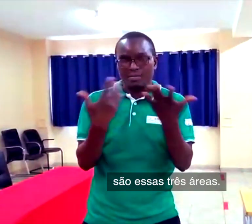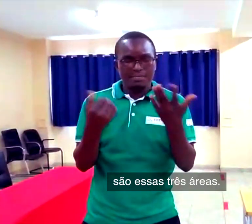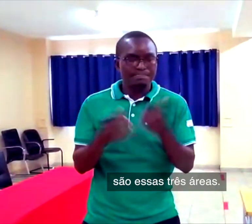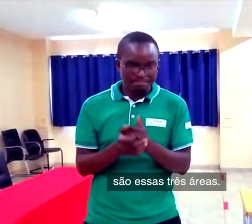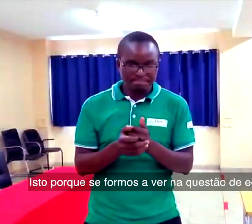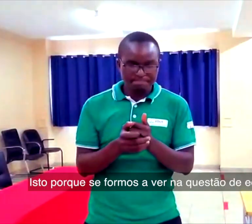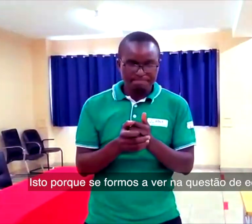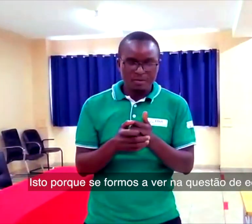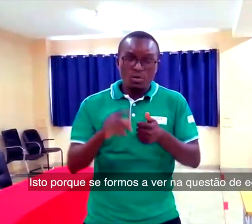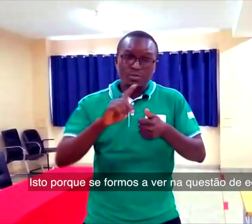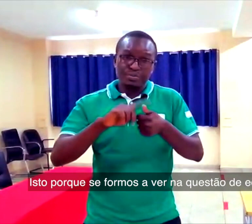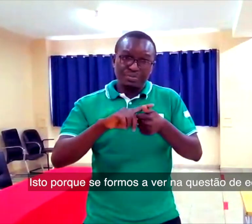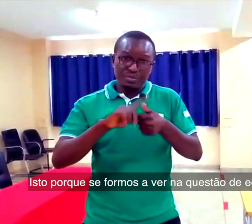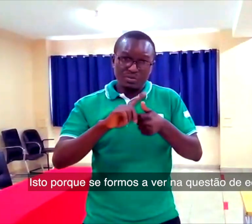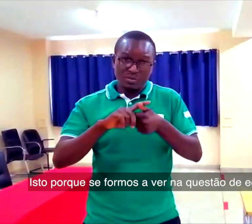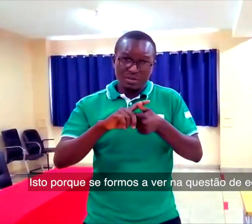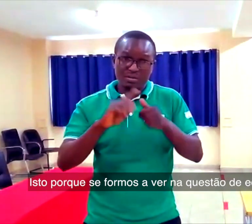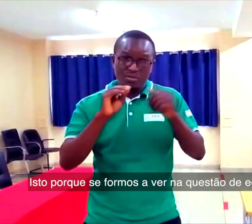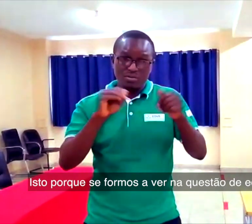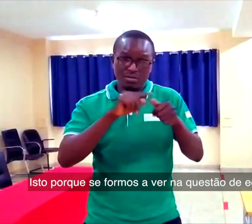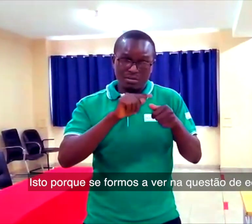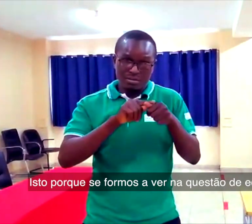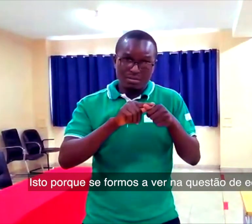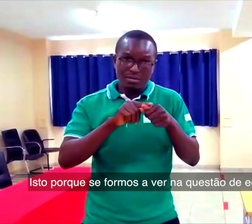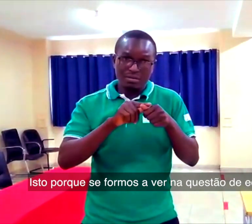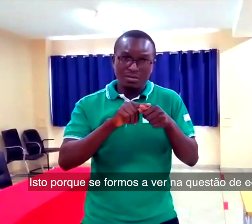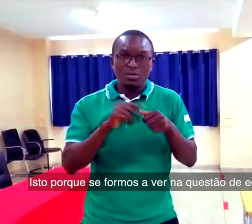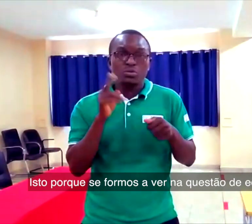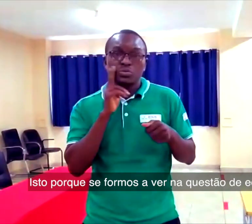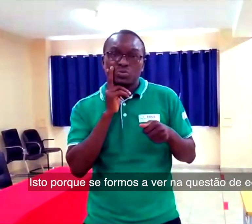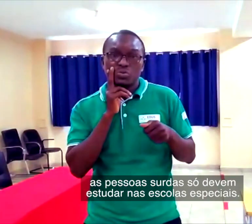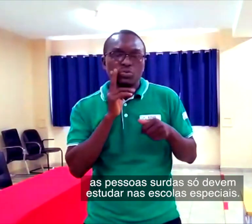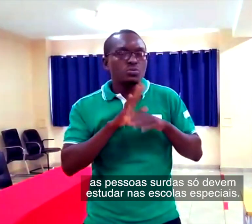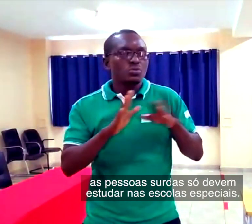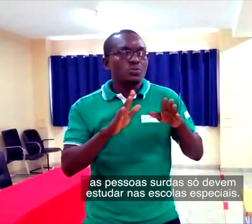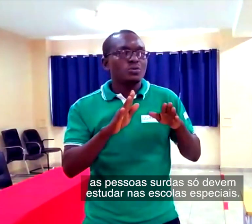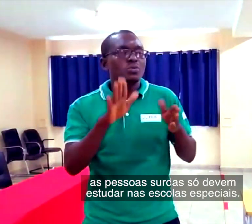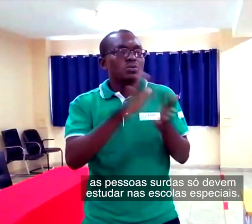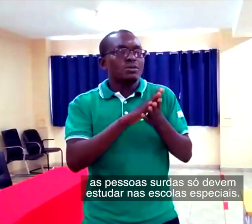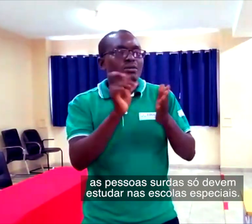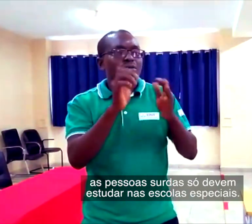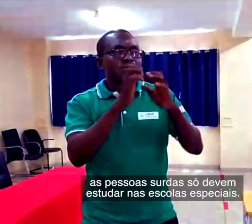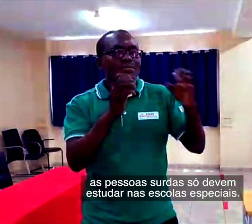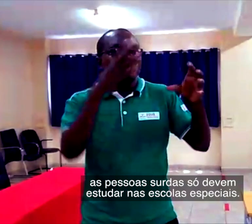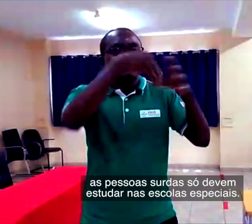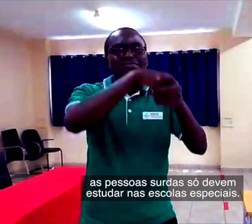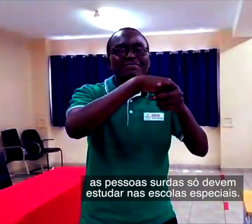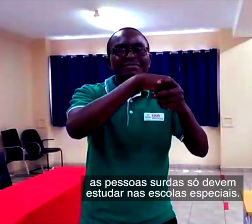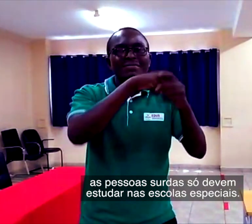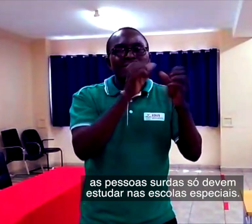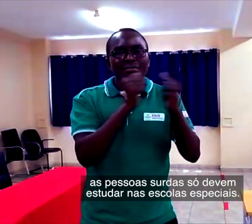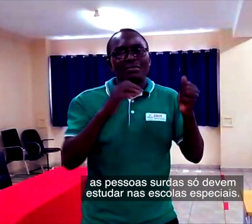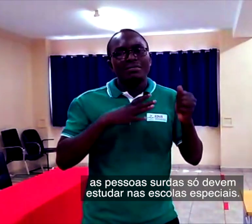essas três áreas. Isto porque, se formos a ver na questão da educação, as pessoas surdas só